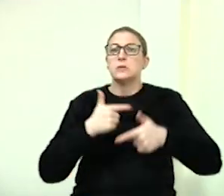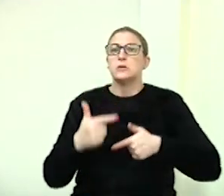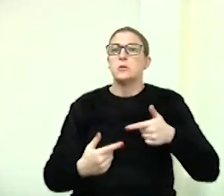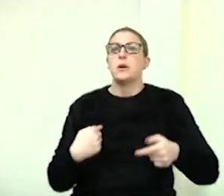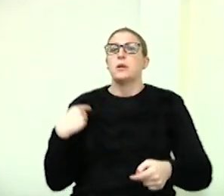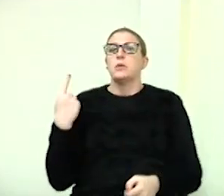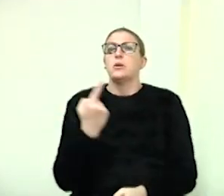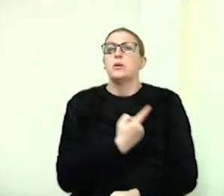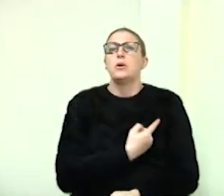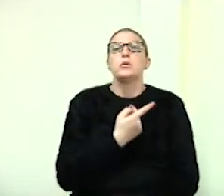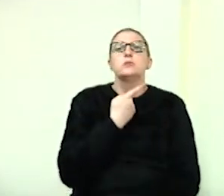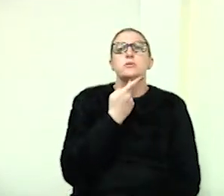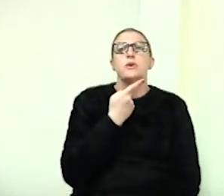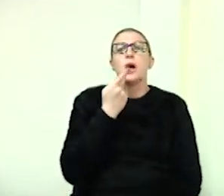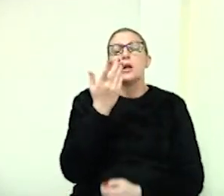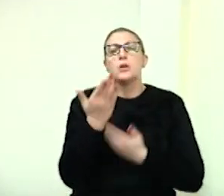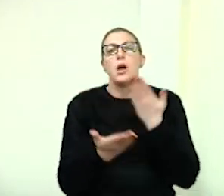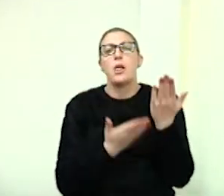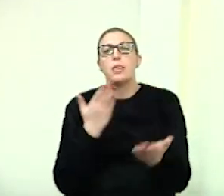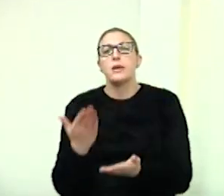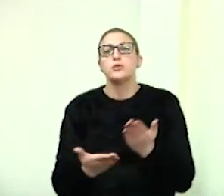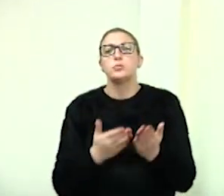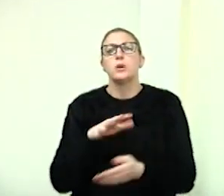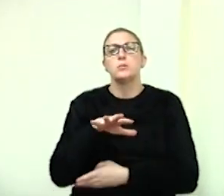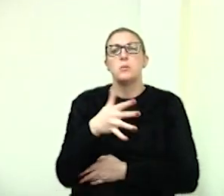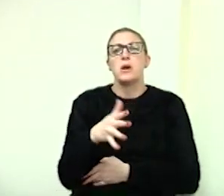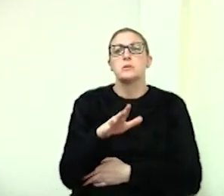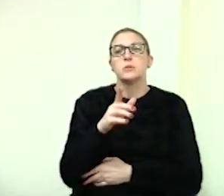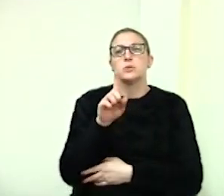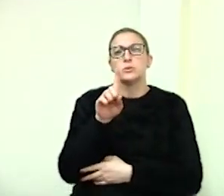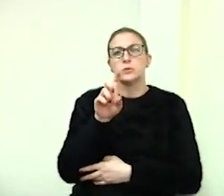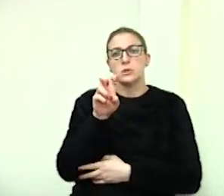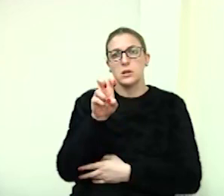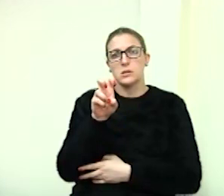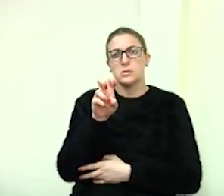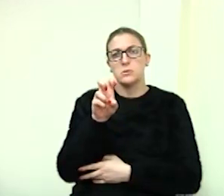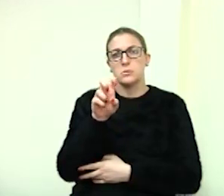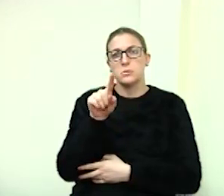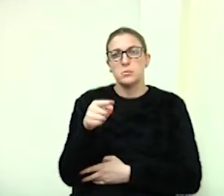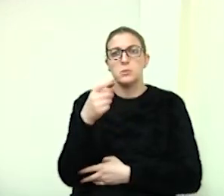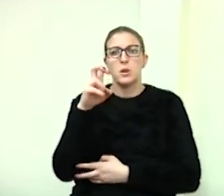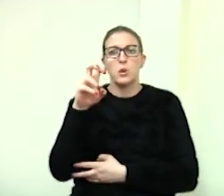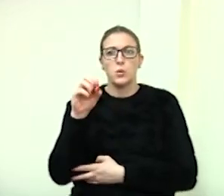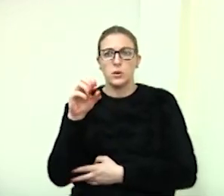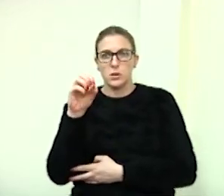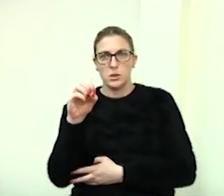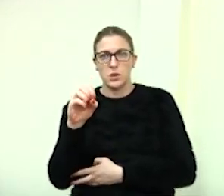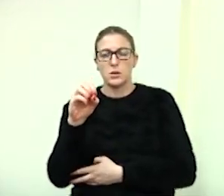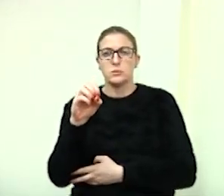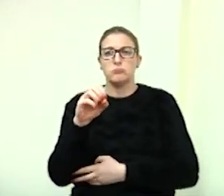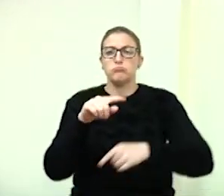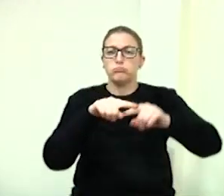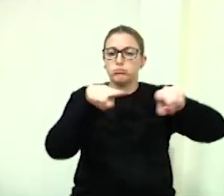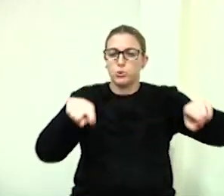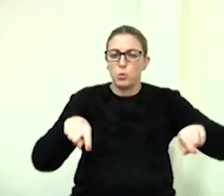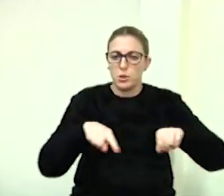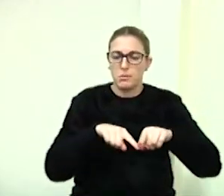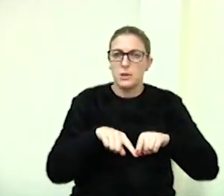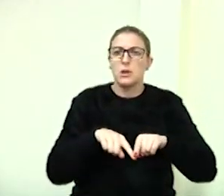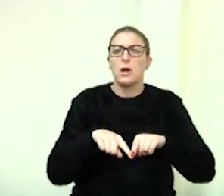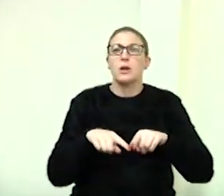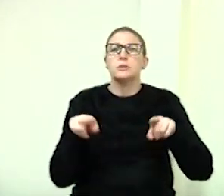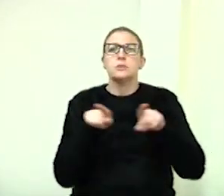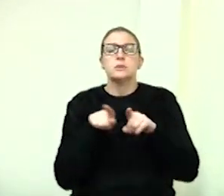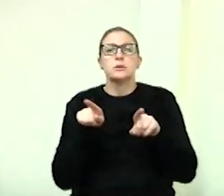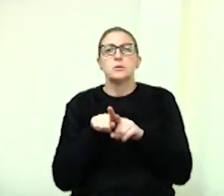um atendimento a em torno de 15.500 propriedades, em torno de 25.000 produtores, que, de certa forma, são atendidos